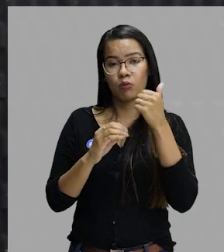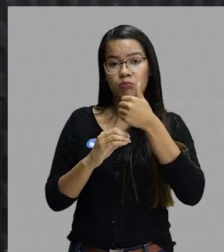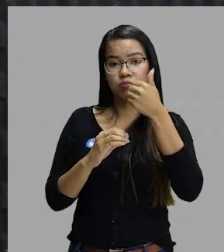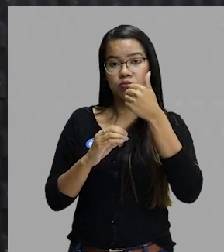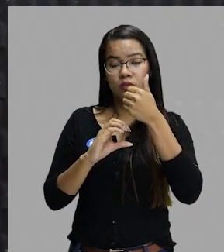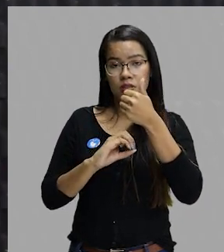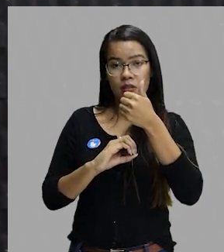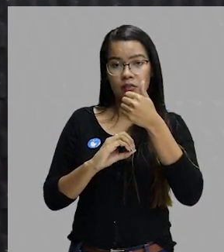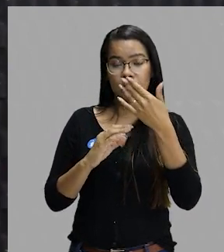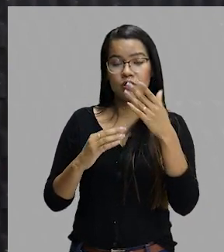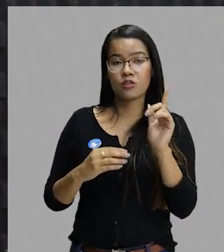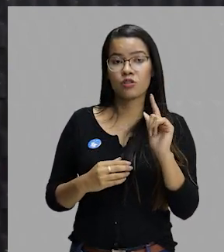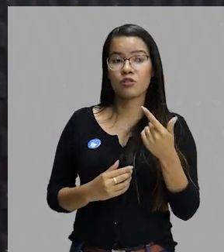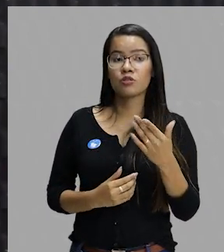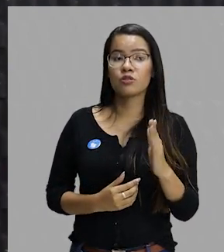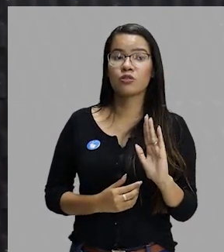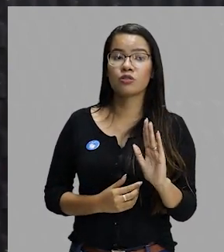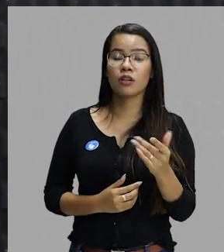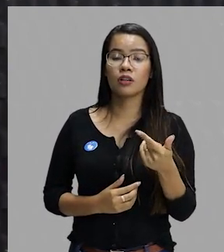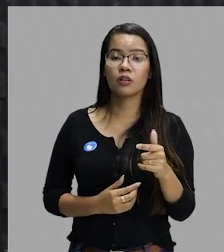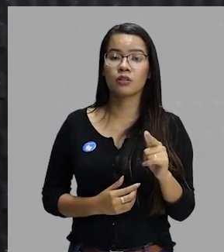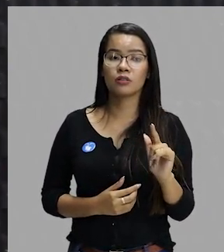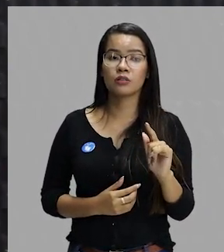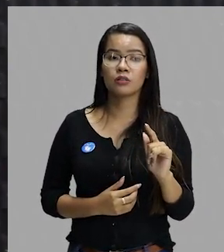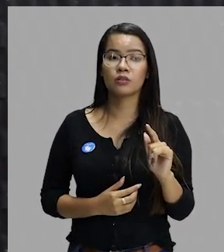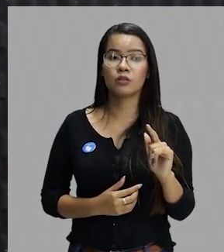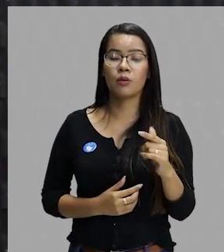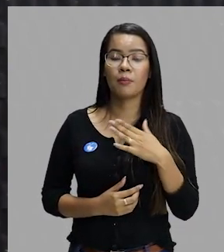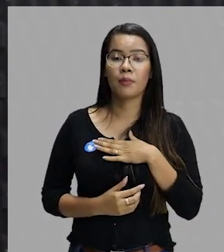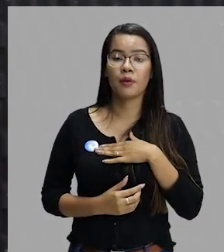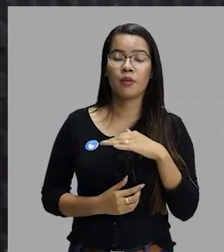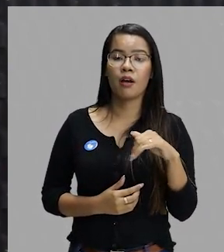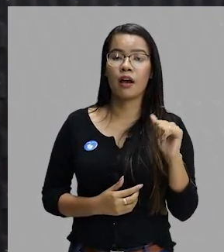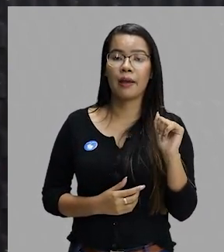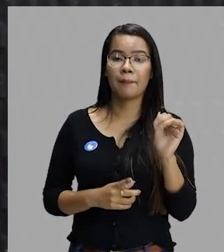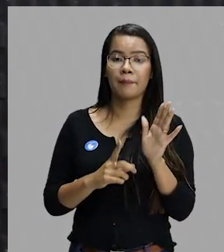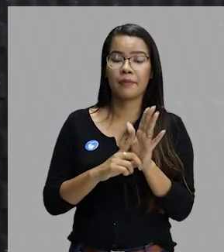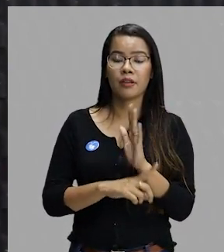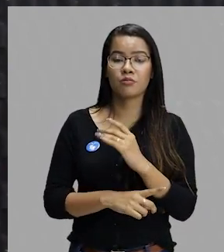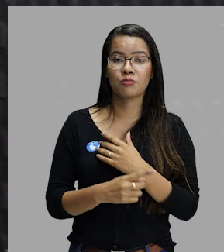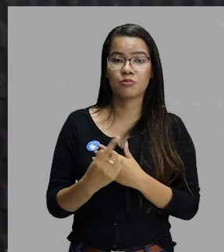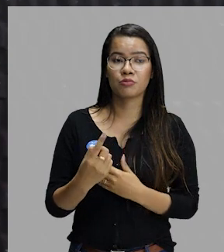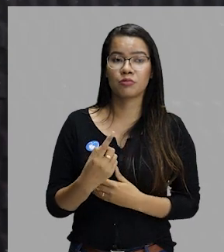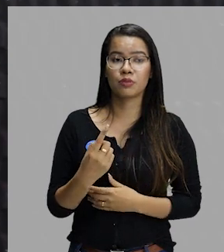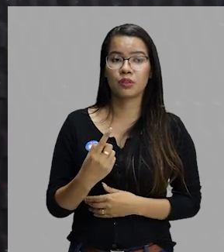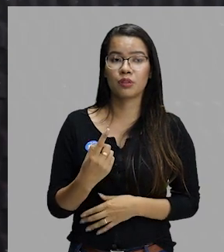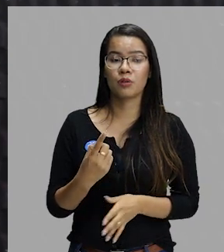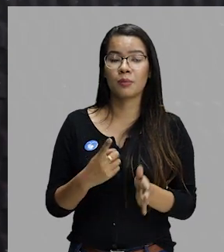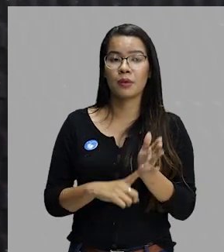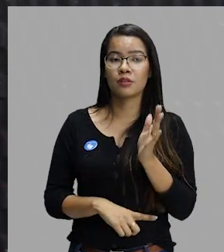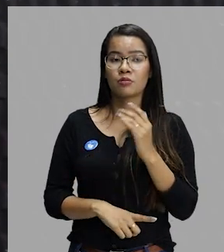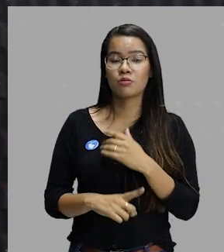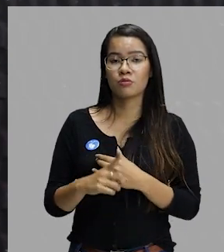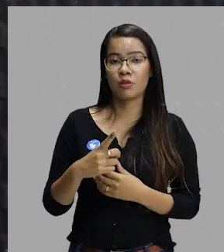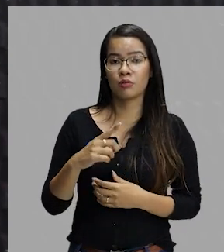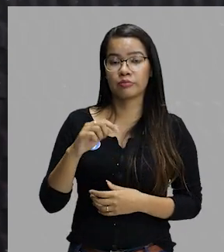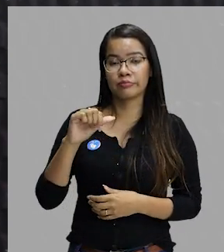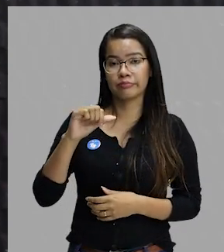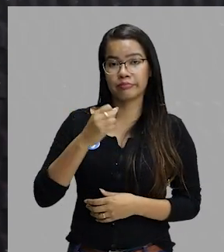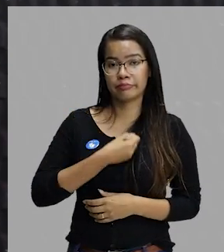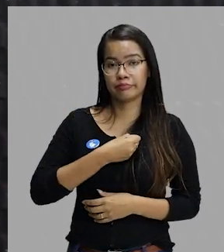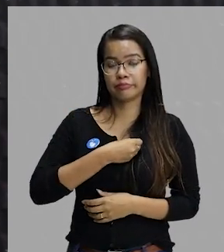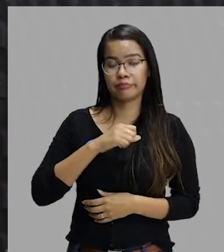Já nessa outra função aqui, o meu a é menos 1. E o menos 1 é um número